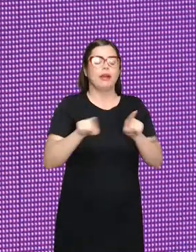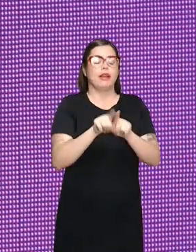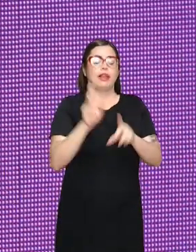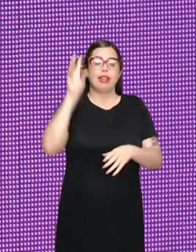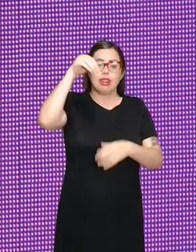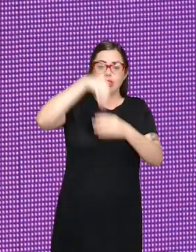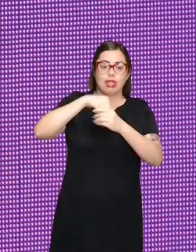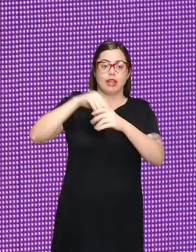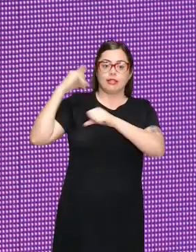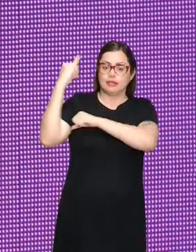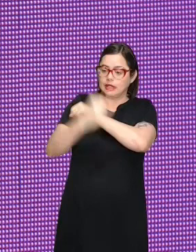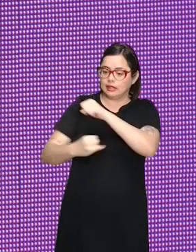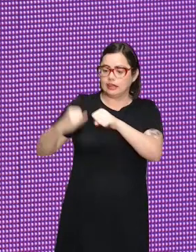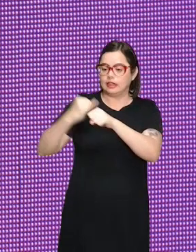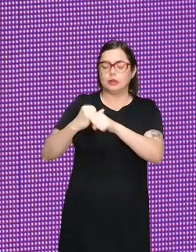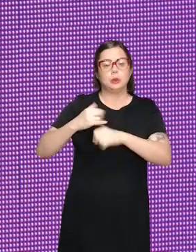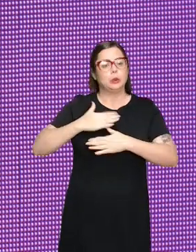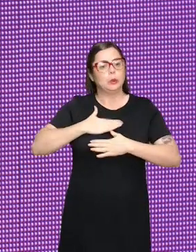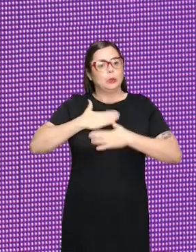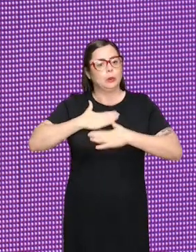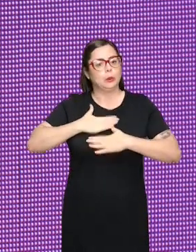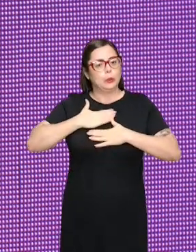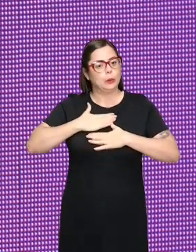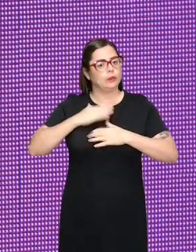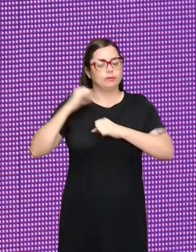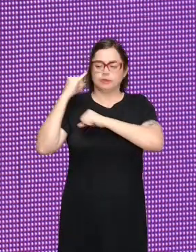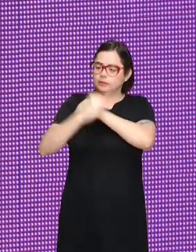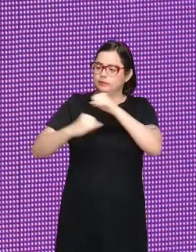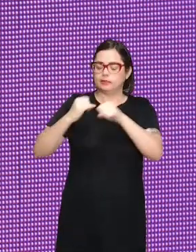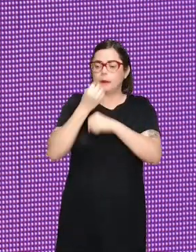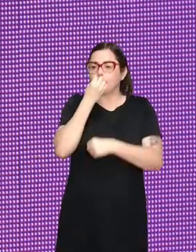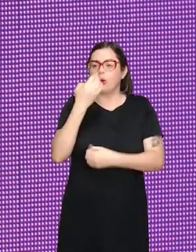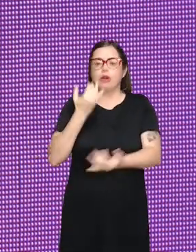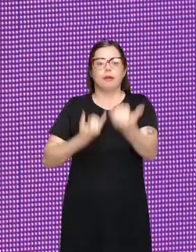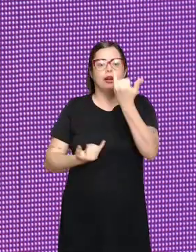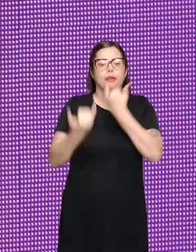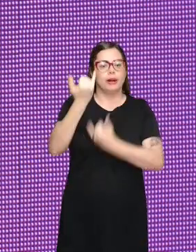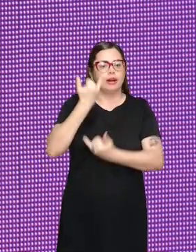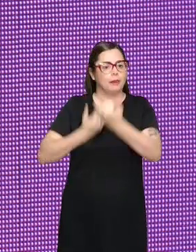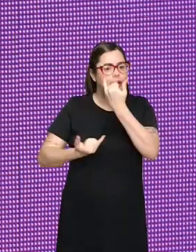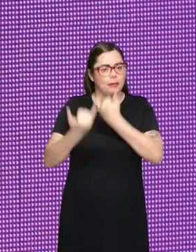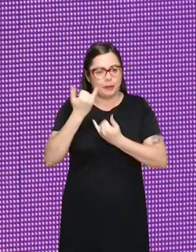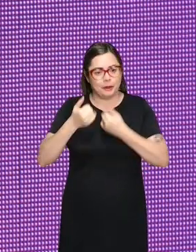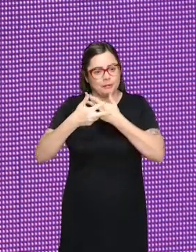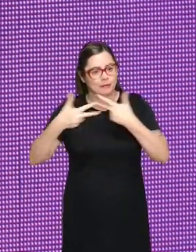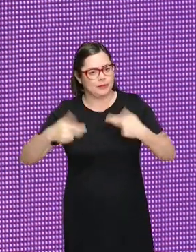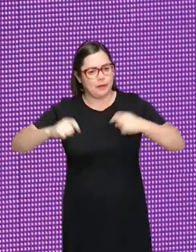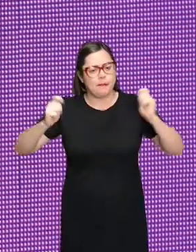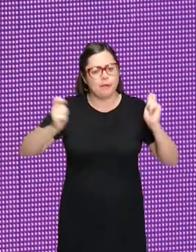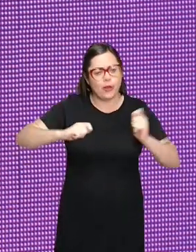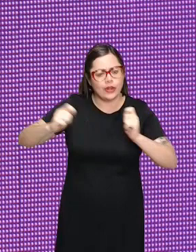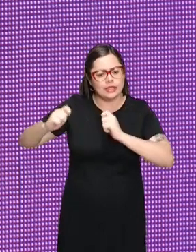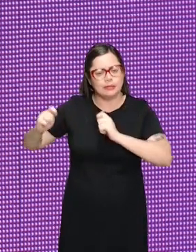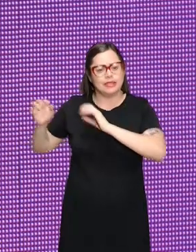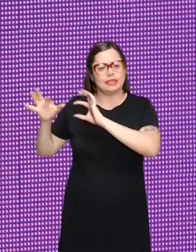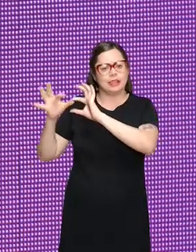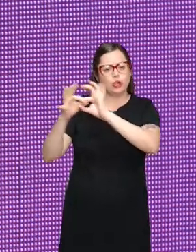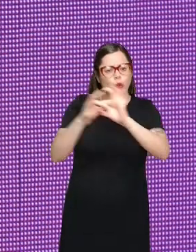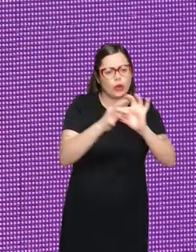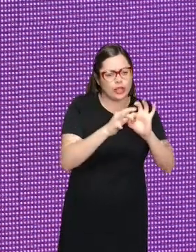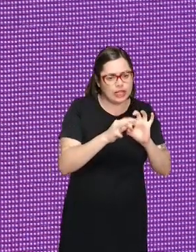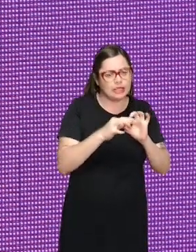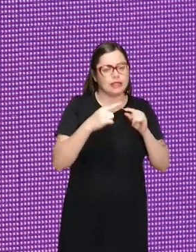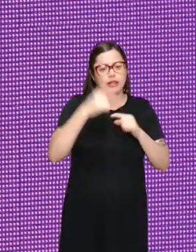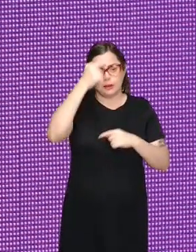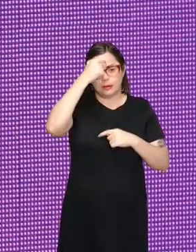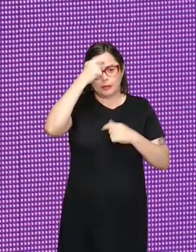algo muito incrível e que ela trouxe muitas coisas boas para a gente, né, como a possibilidade de conexão, a expansão de